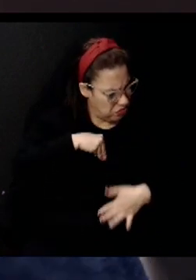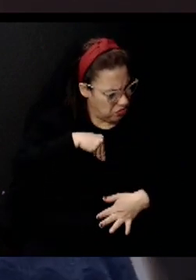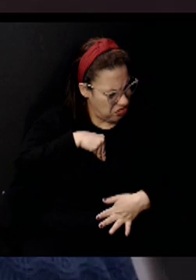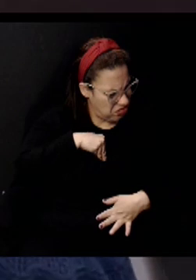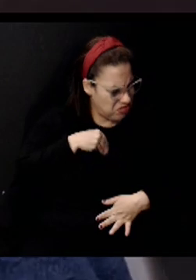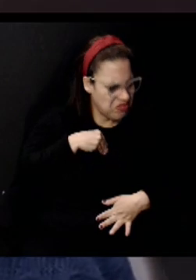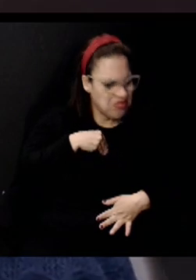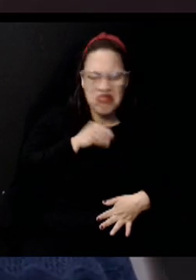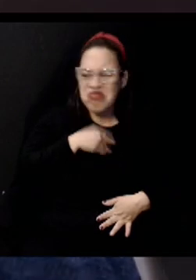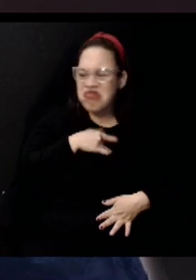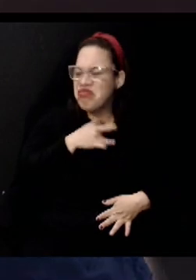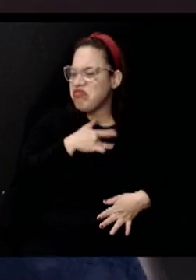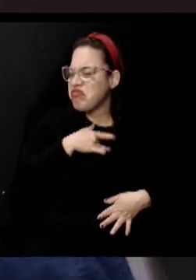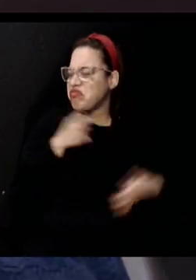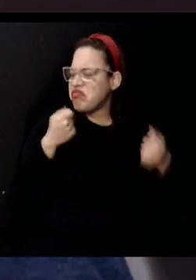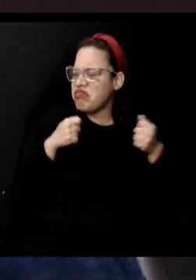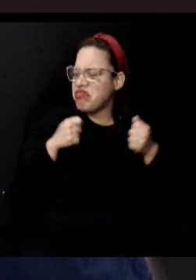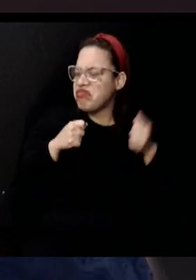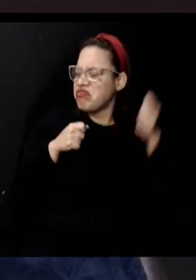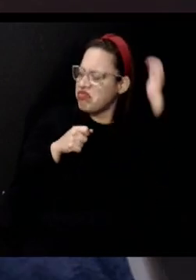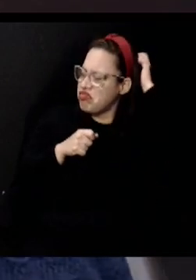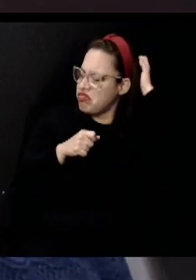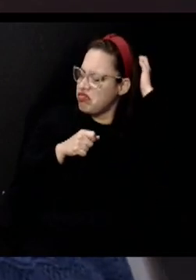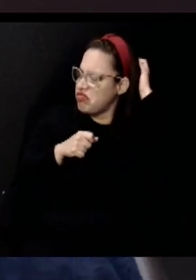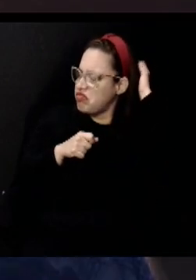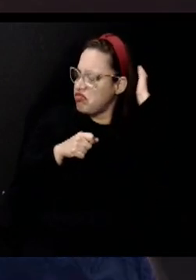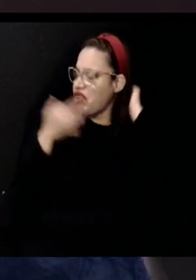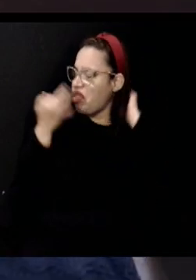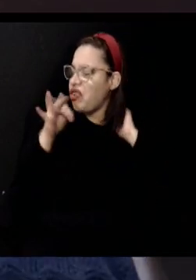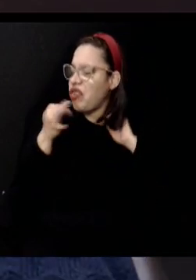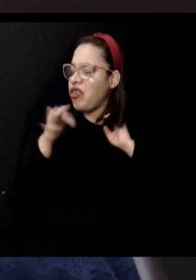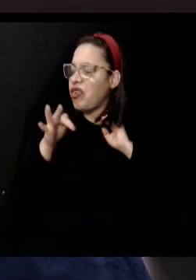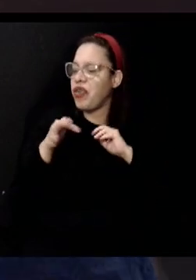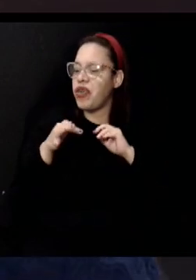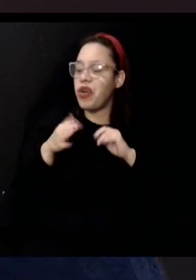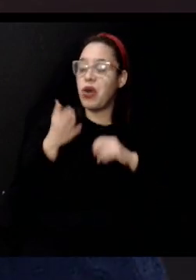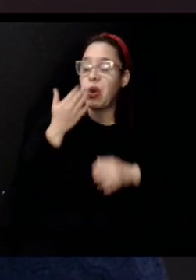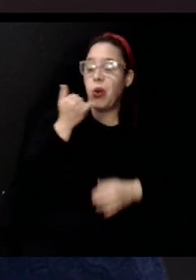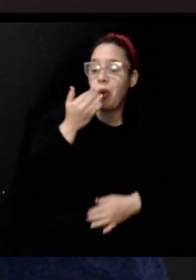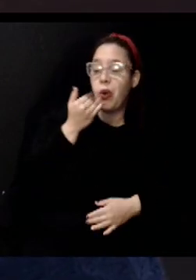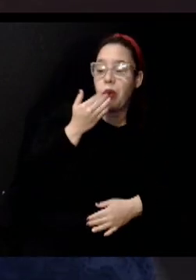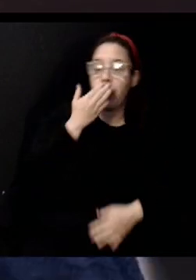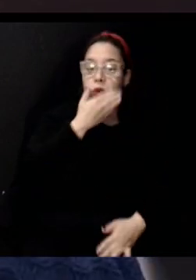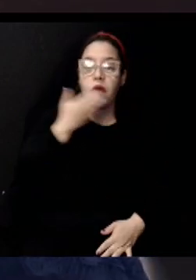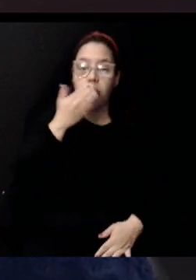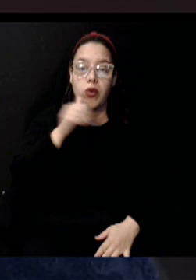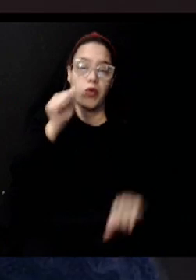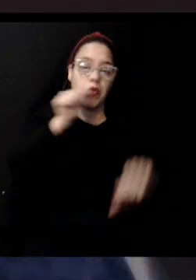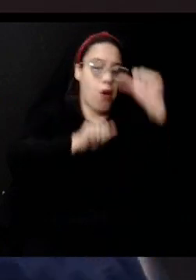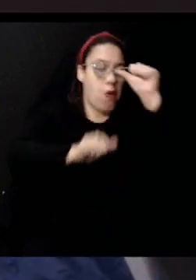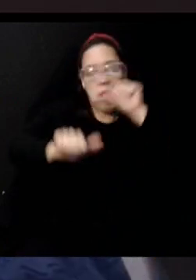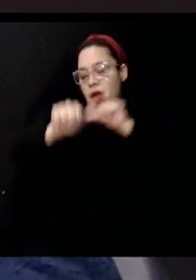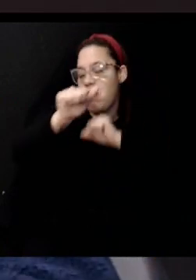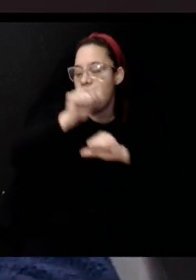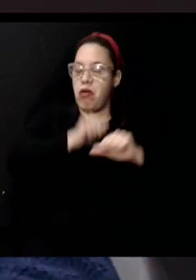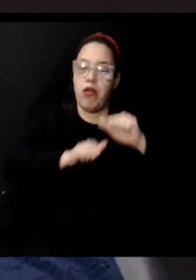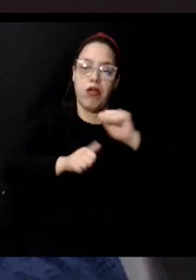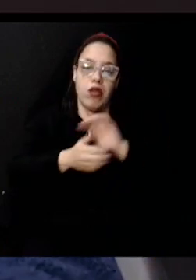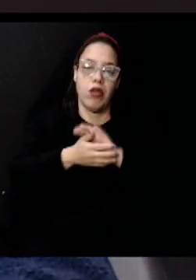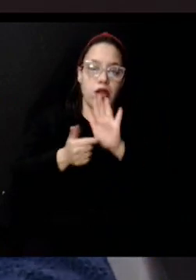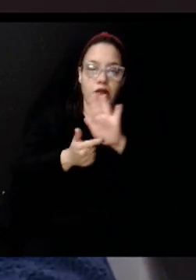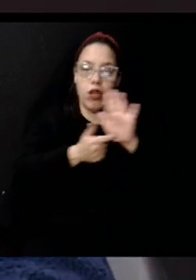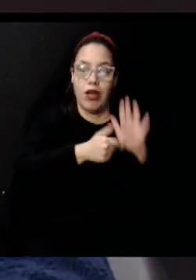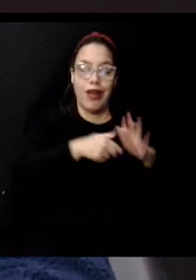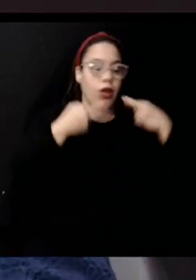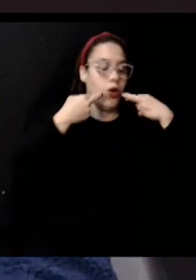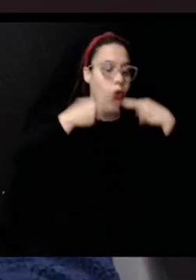que precisa ser preenchido, ora com doce, com comida, com bebidas, com imagens e com a reclamação. Que